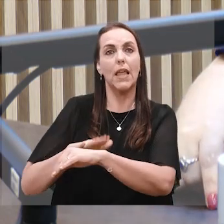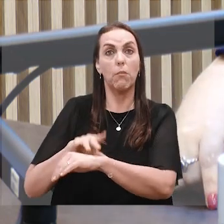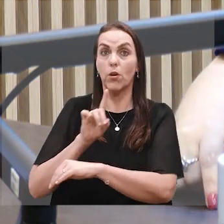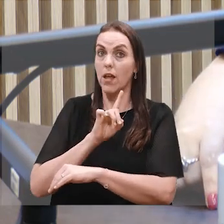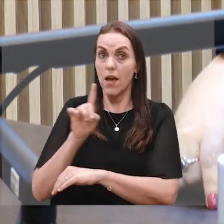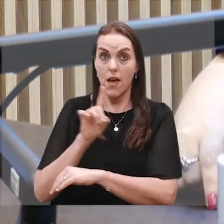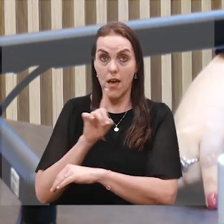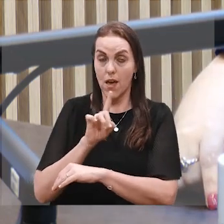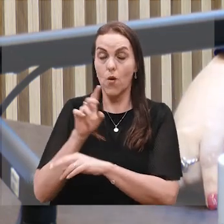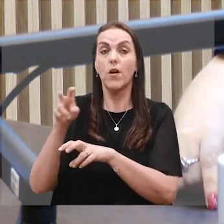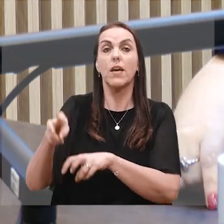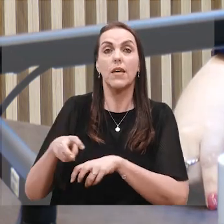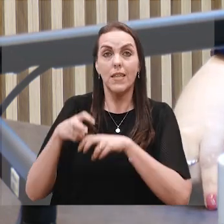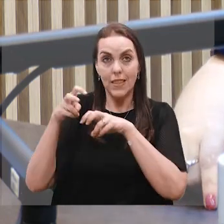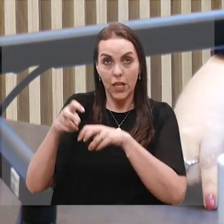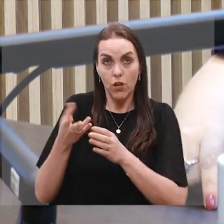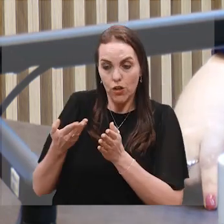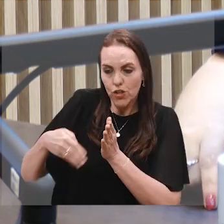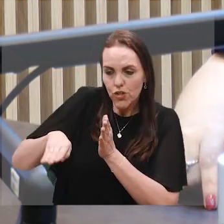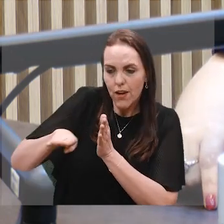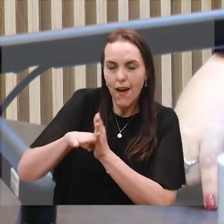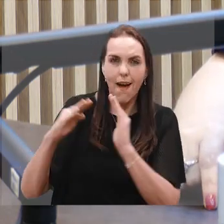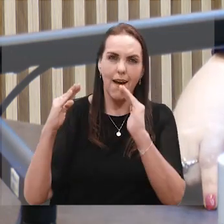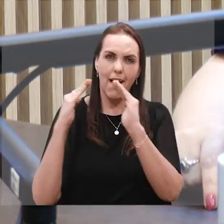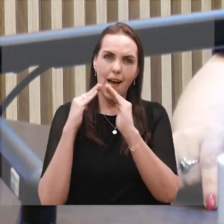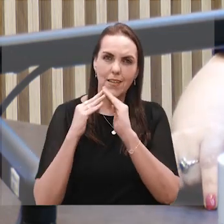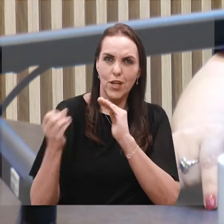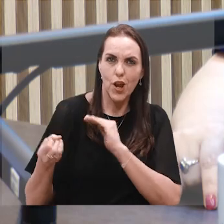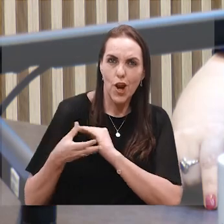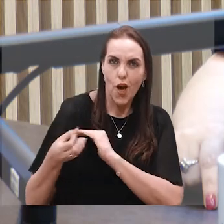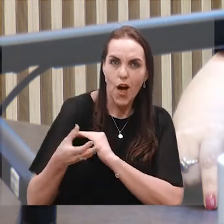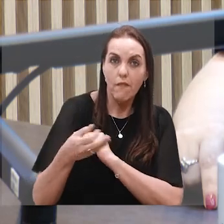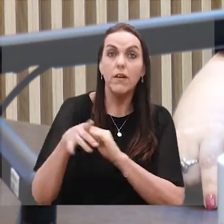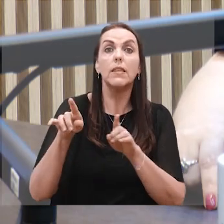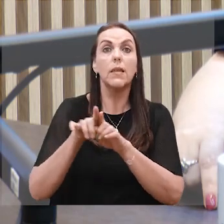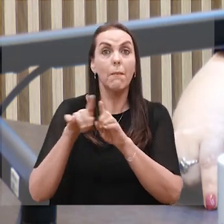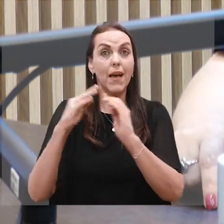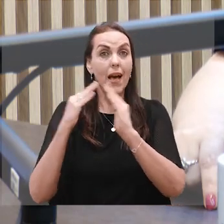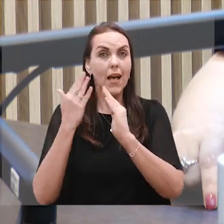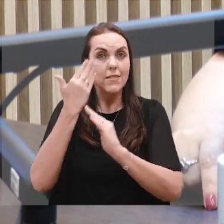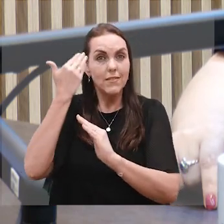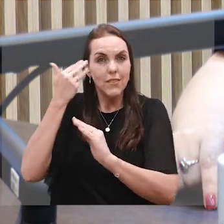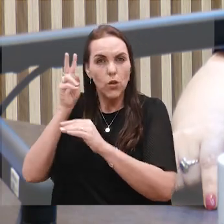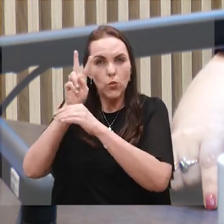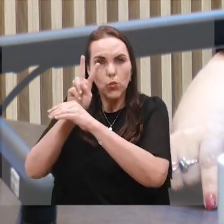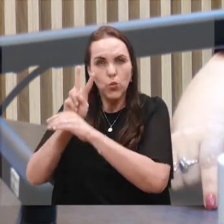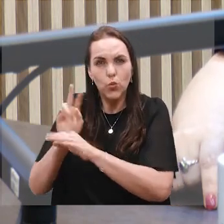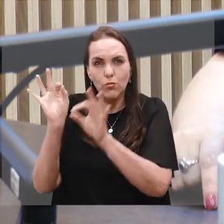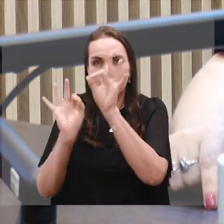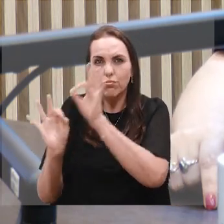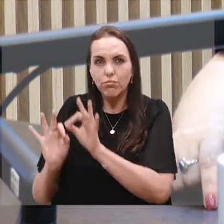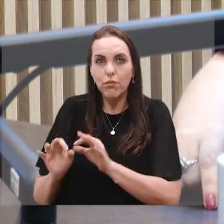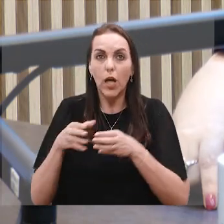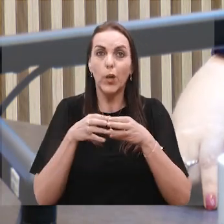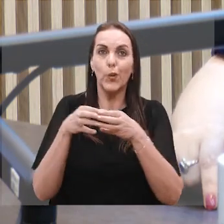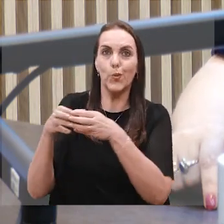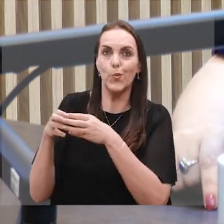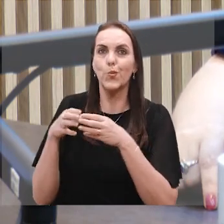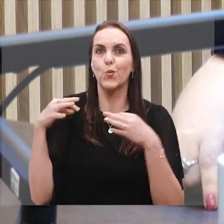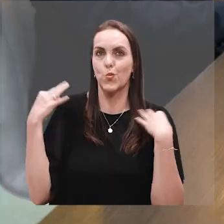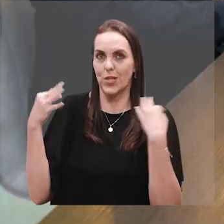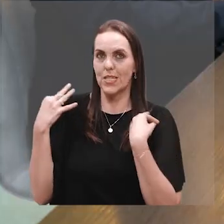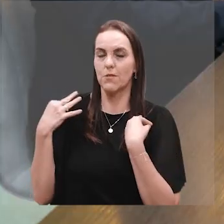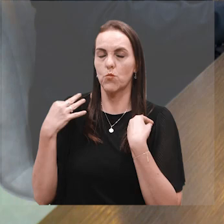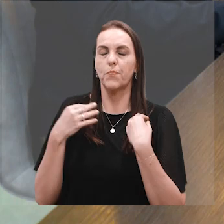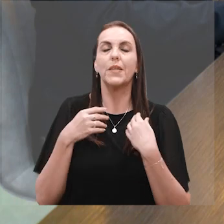gente vai lá para o interior, ao mesmo tempo que tu vê as casas modernas que tem lá, tem a casa antiga preservada para se fazer turismo. E